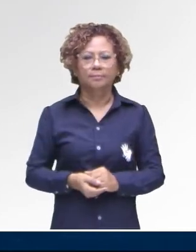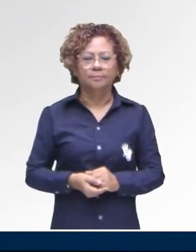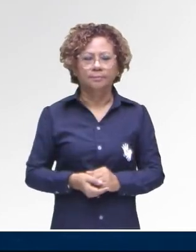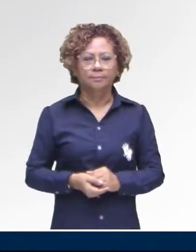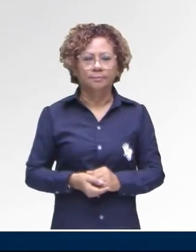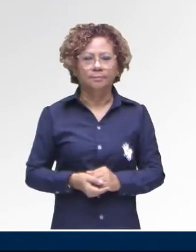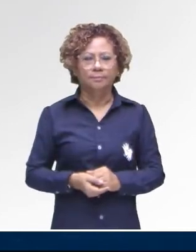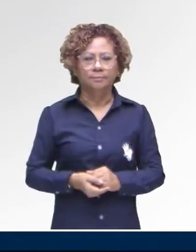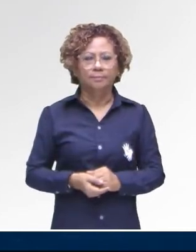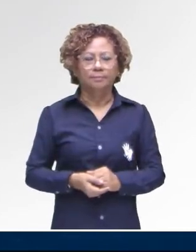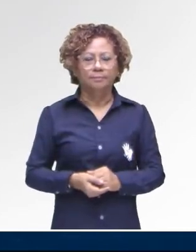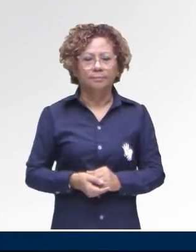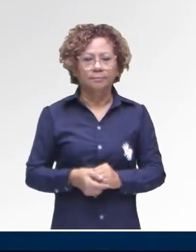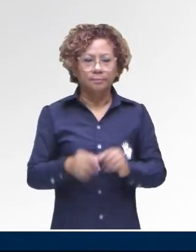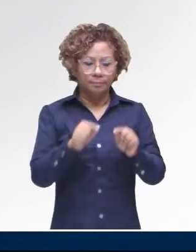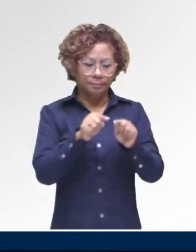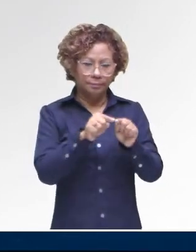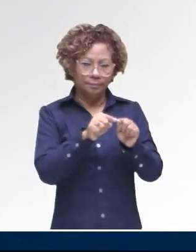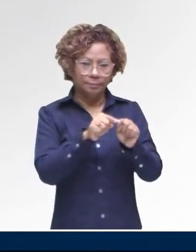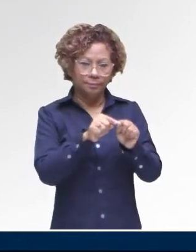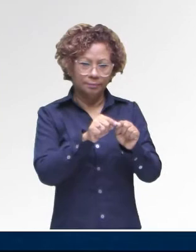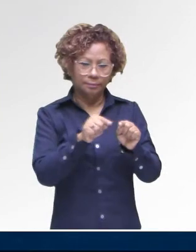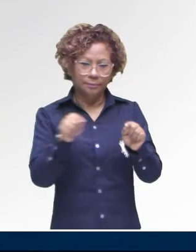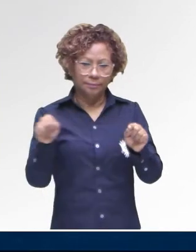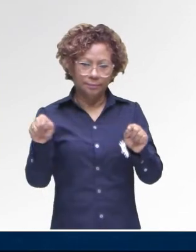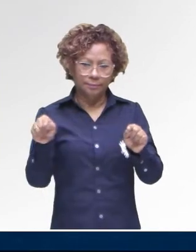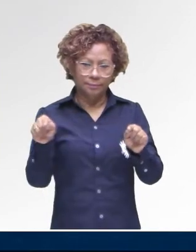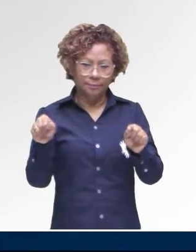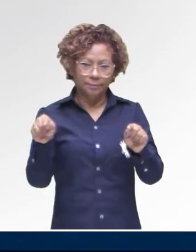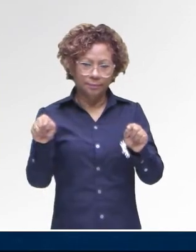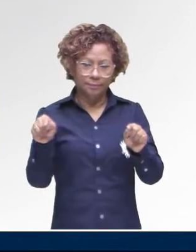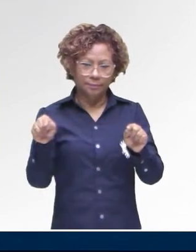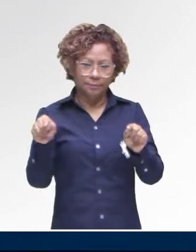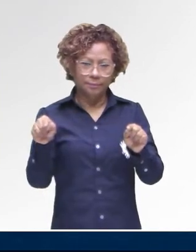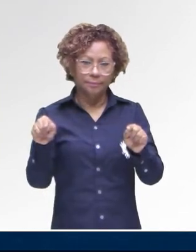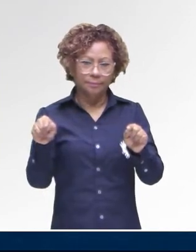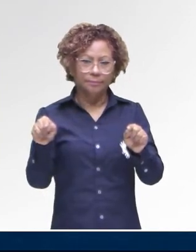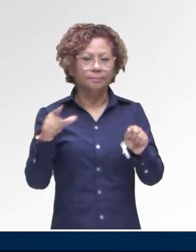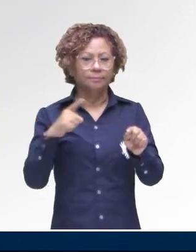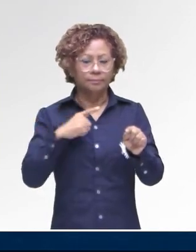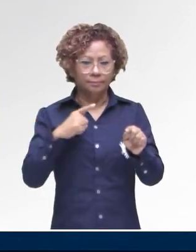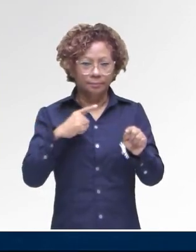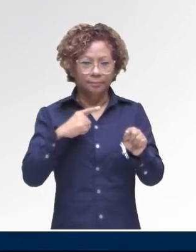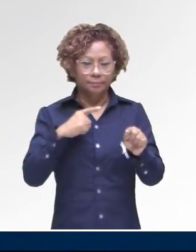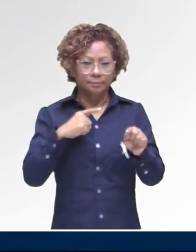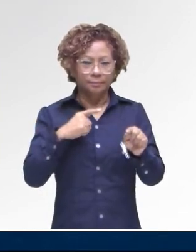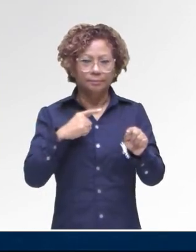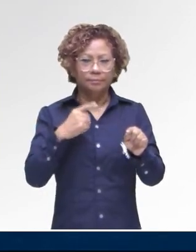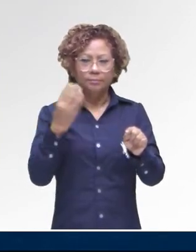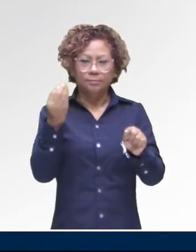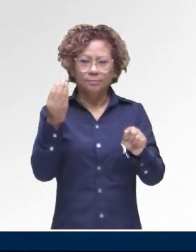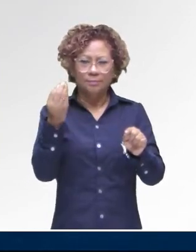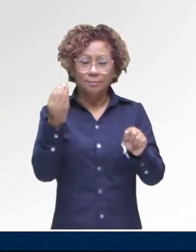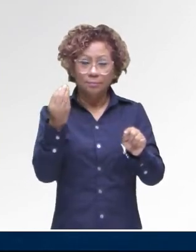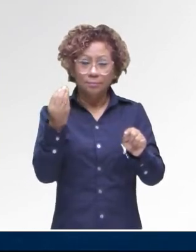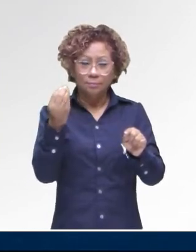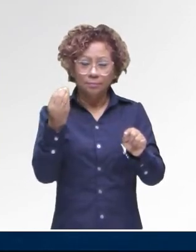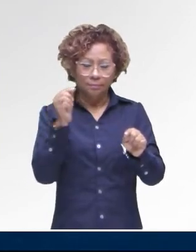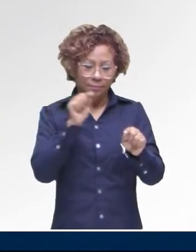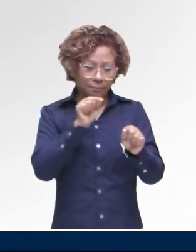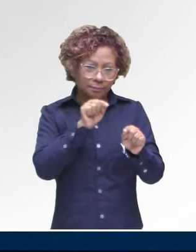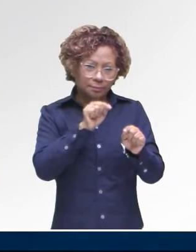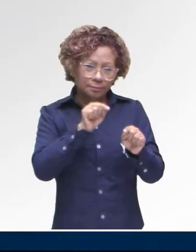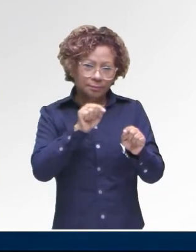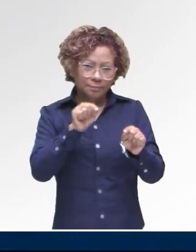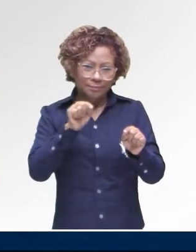Uma reta, bem como fora dela, nós temos infinitos pontos. Vamos lá? Olha aqui. Então,